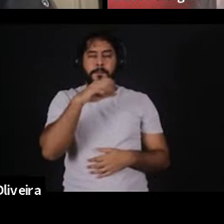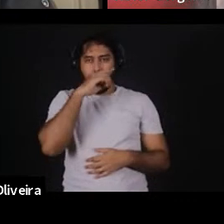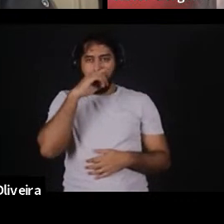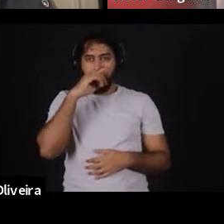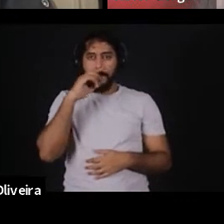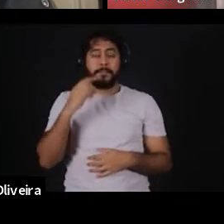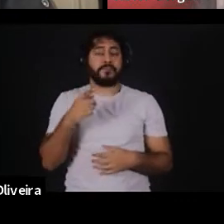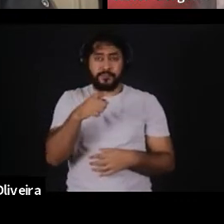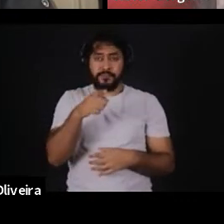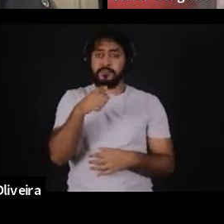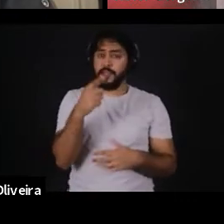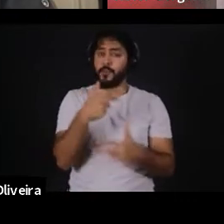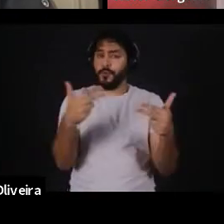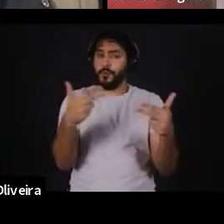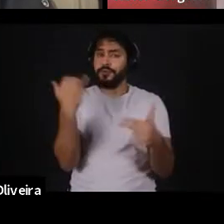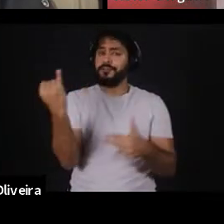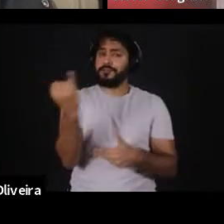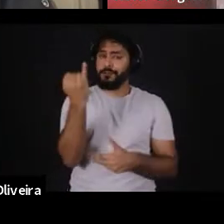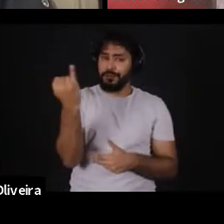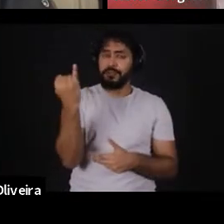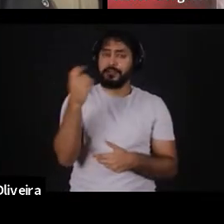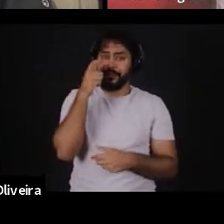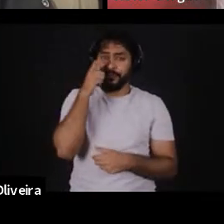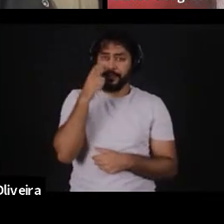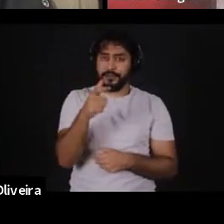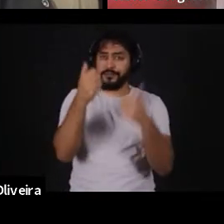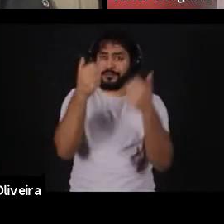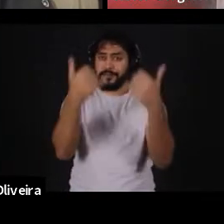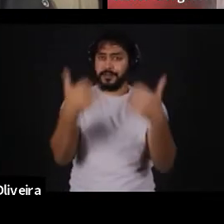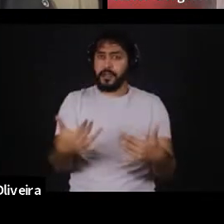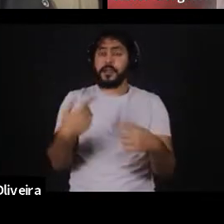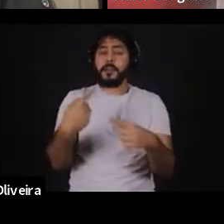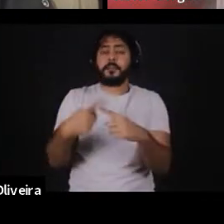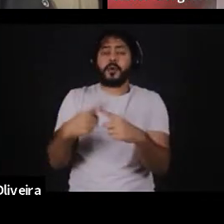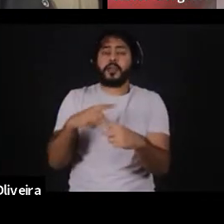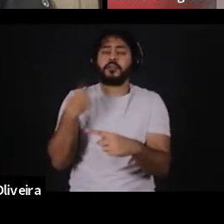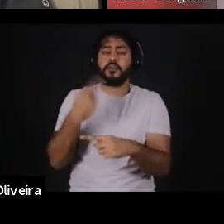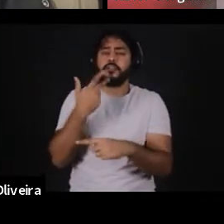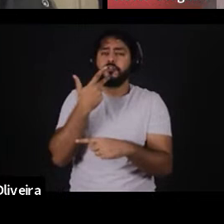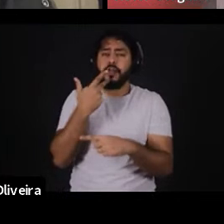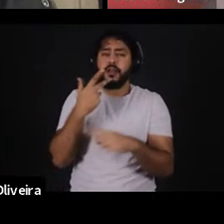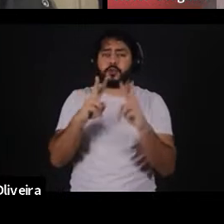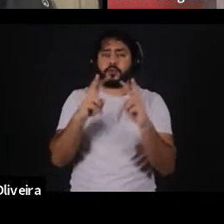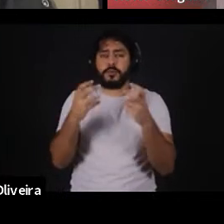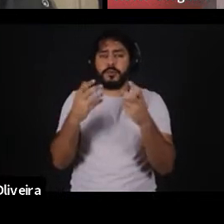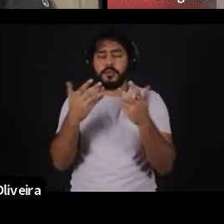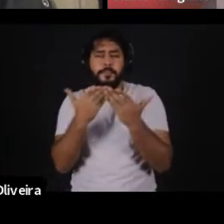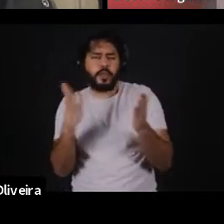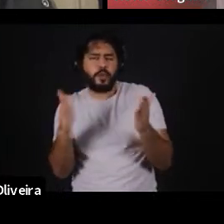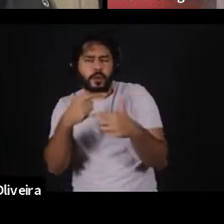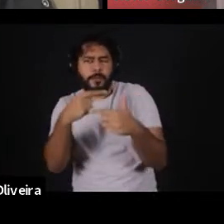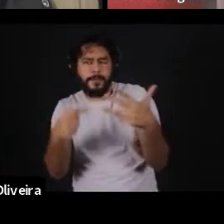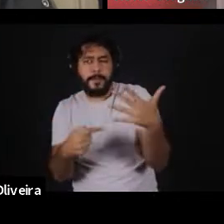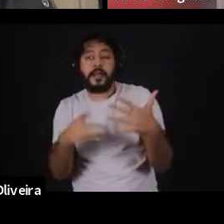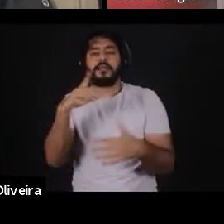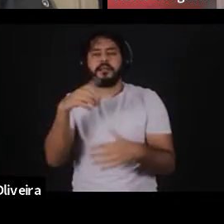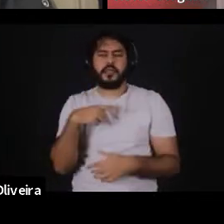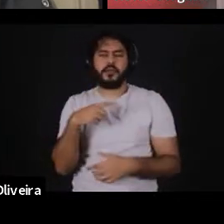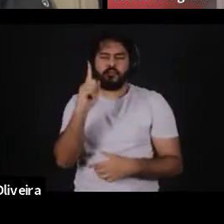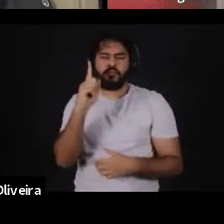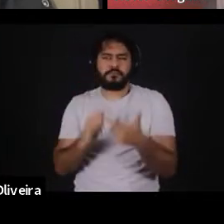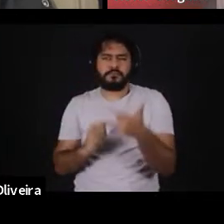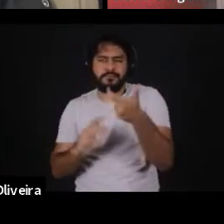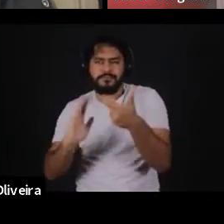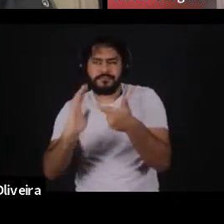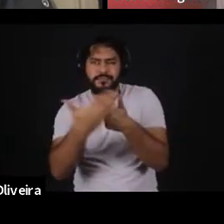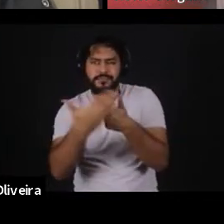é importante e interessante falar, porque quando a gente fala sobre esse estado de abertura e sobre essa possibilidade, tem uma palavra que está aí e